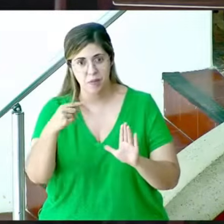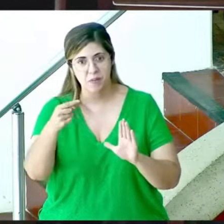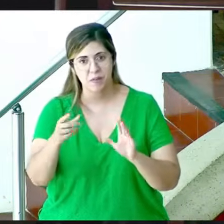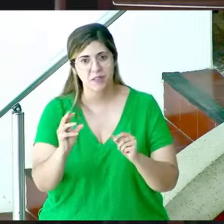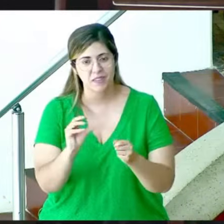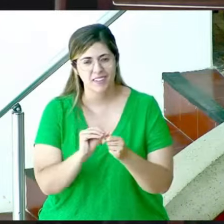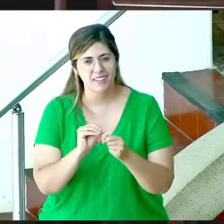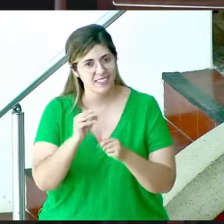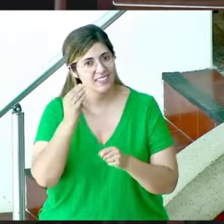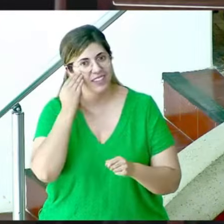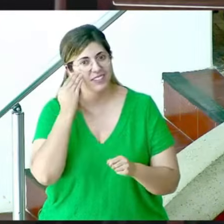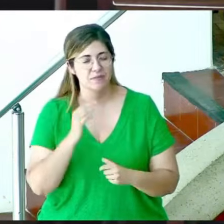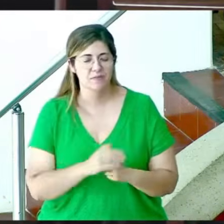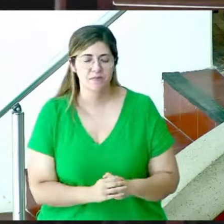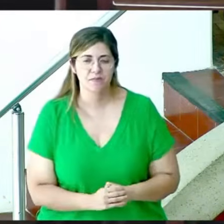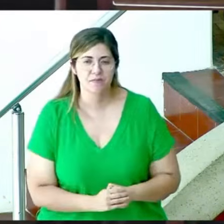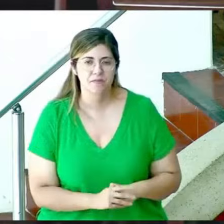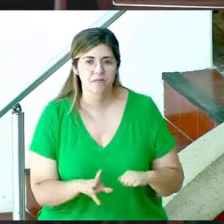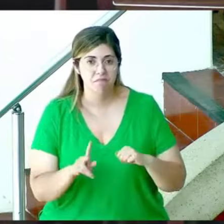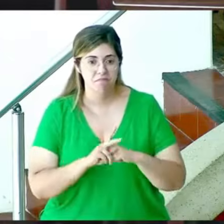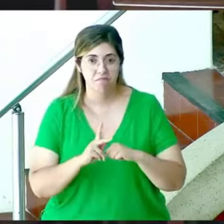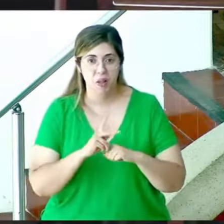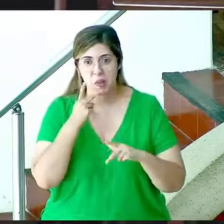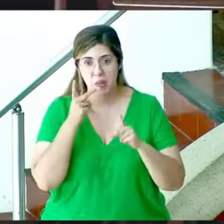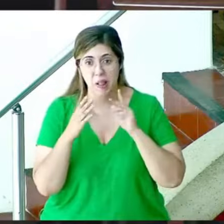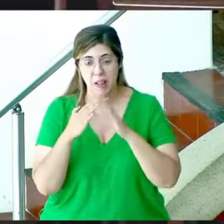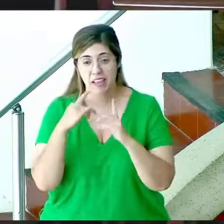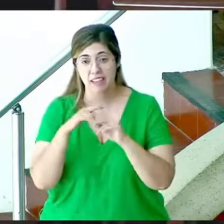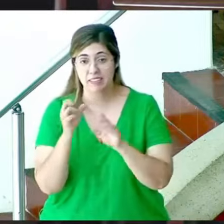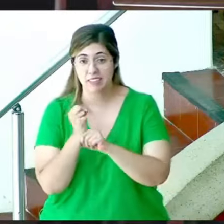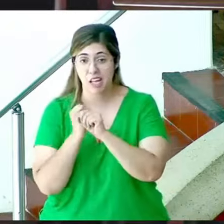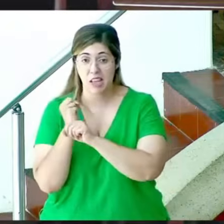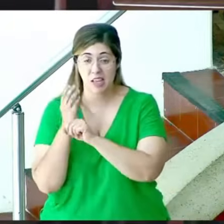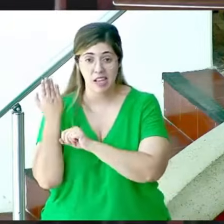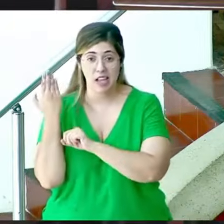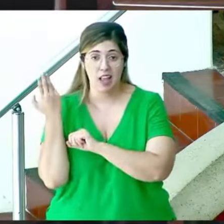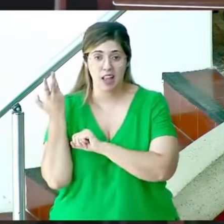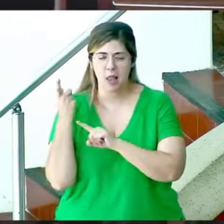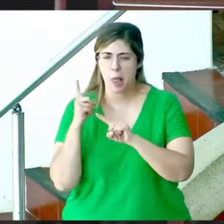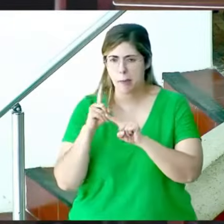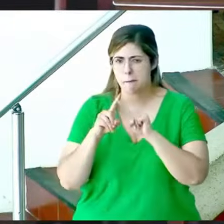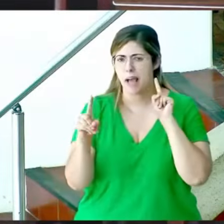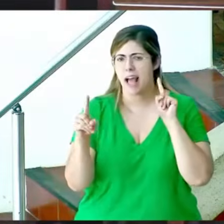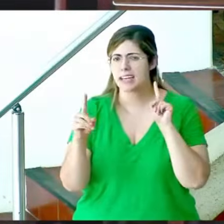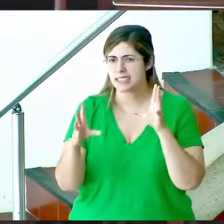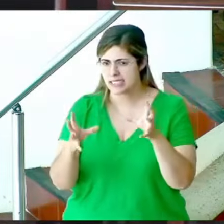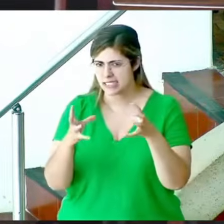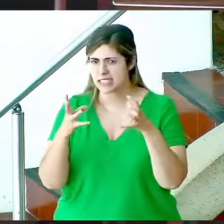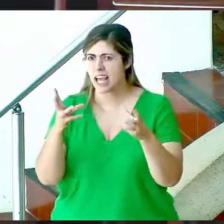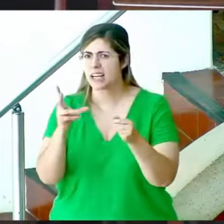não era tudo isso, mas ela tinha que querer ser. Dizer: meu Deus,